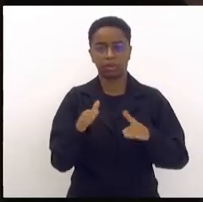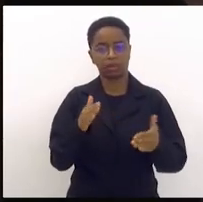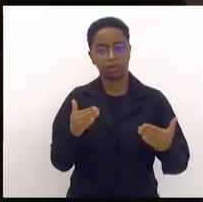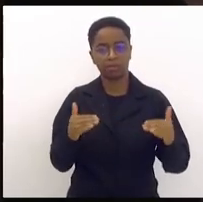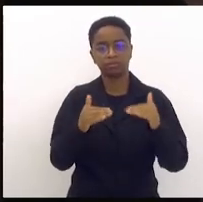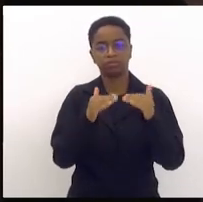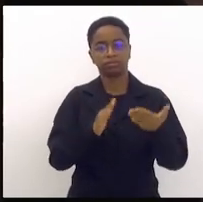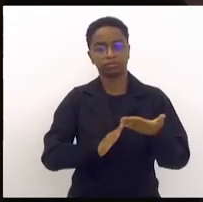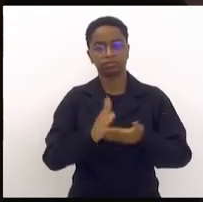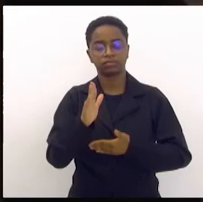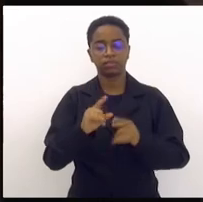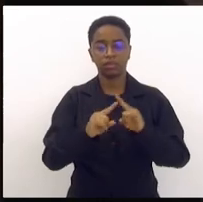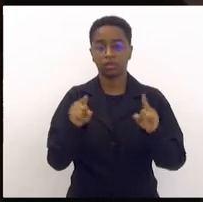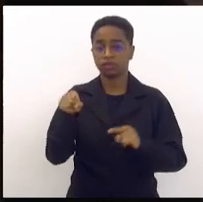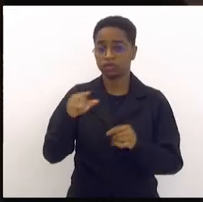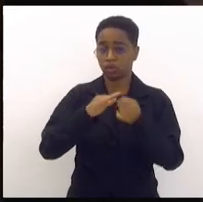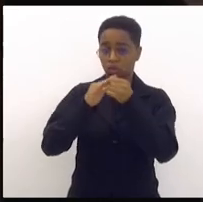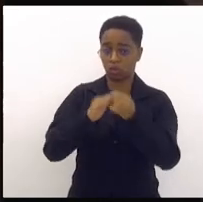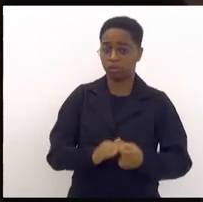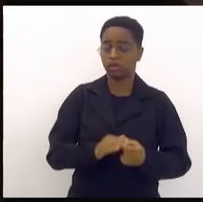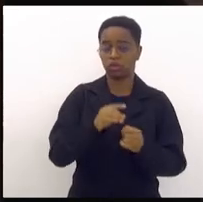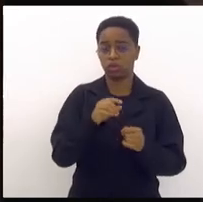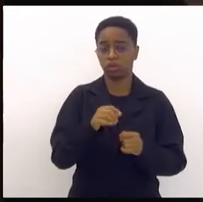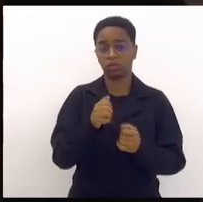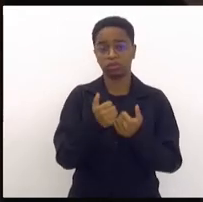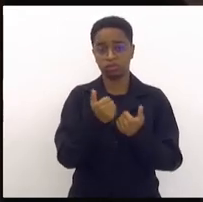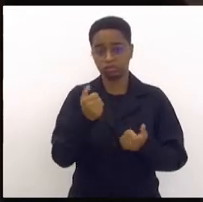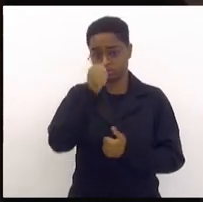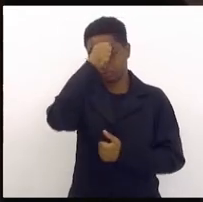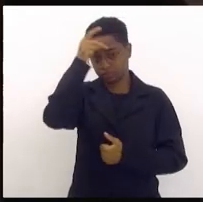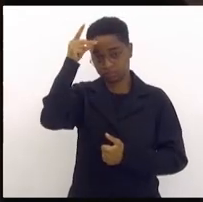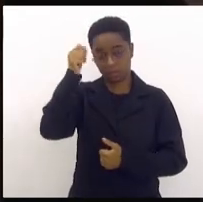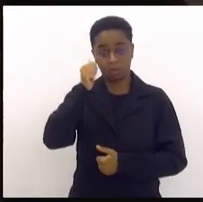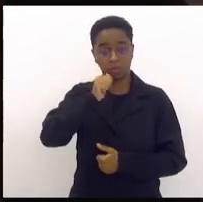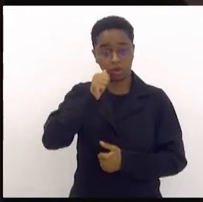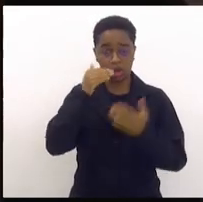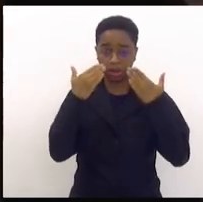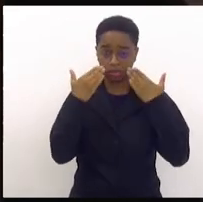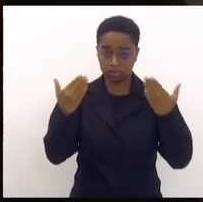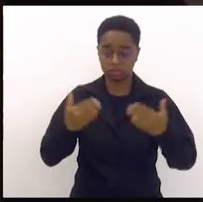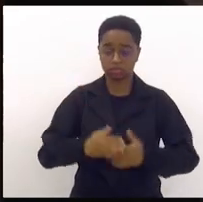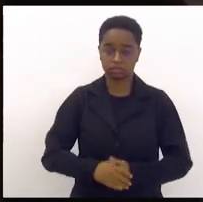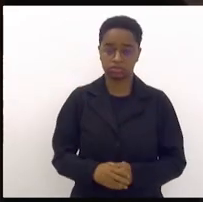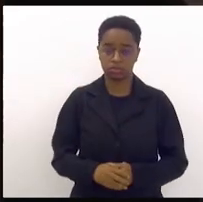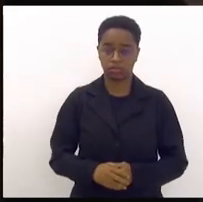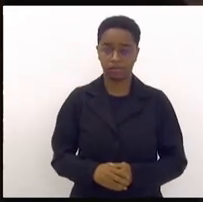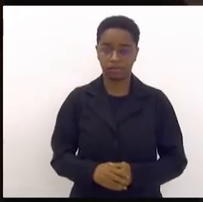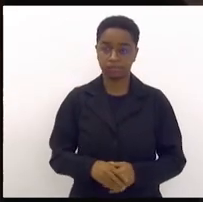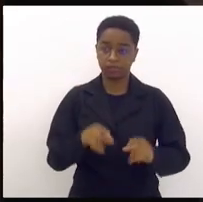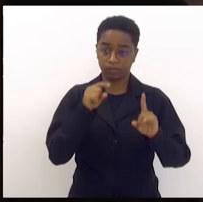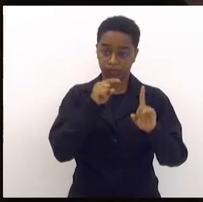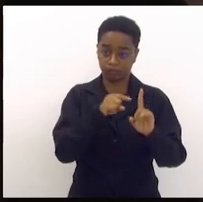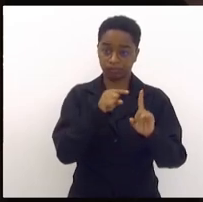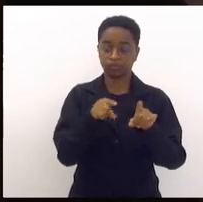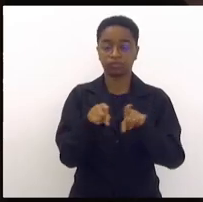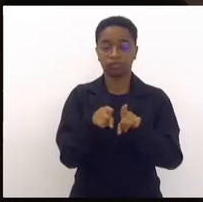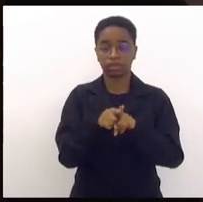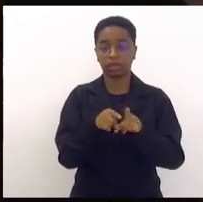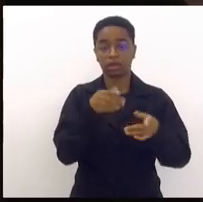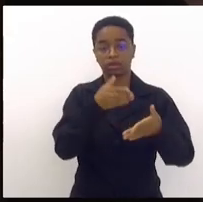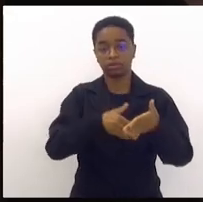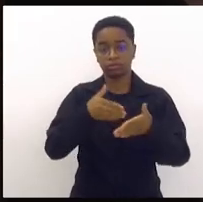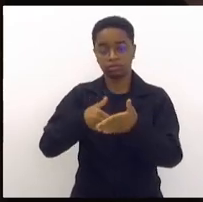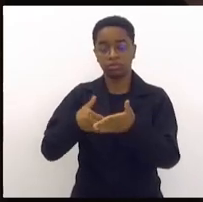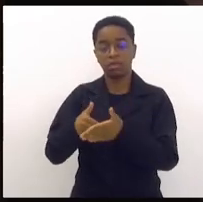o senhor prefeito humilhou a subprefeita mulher em público. O senhor prefeito impediu que uma servidora